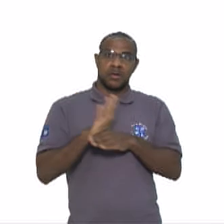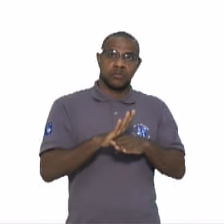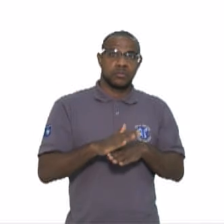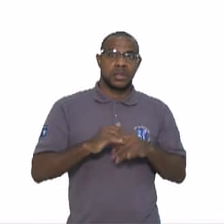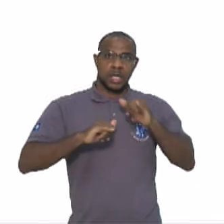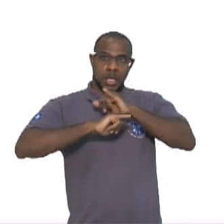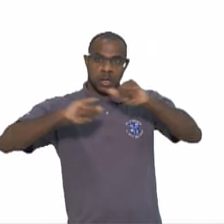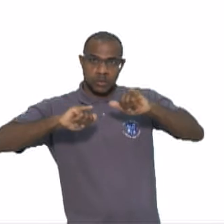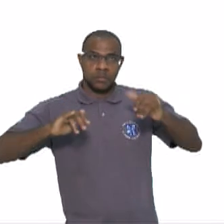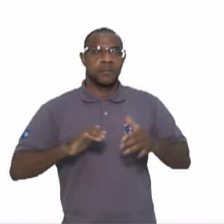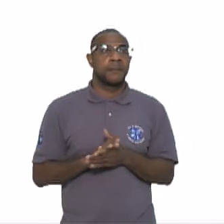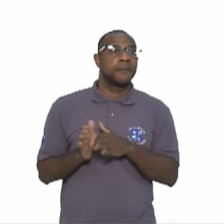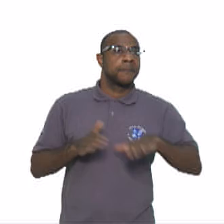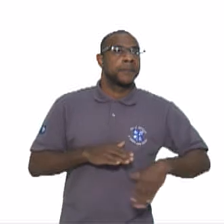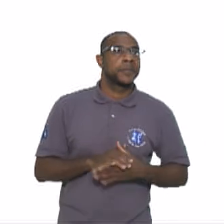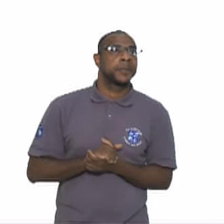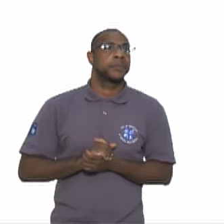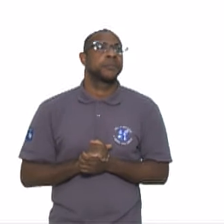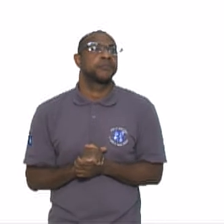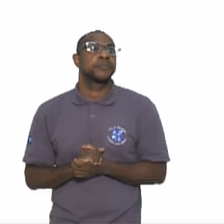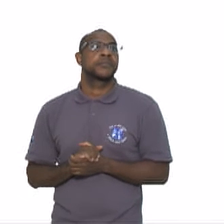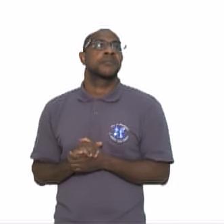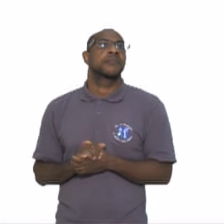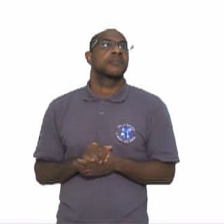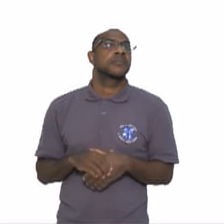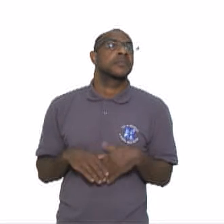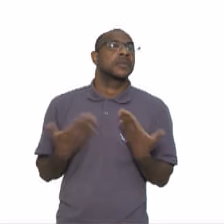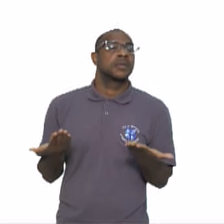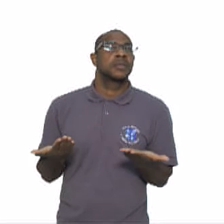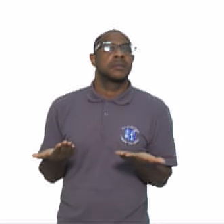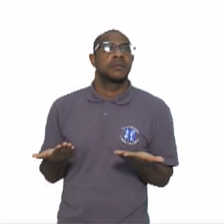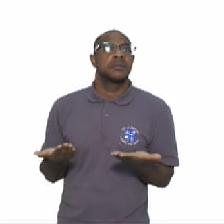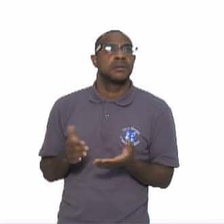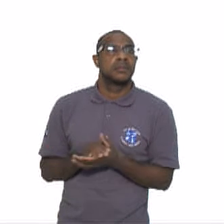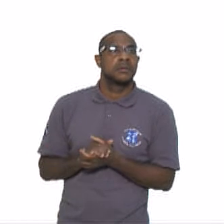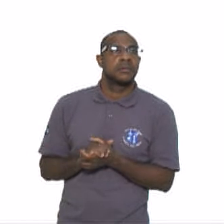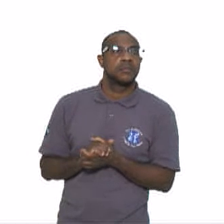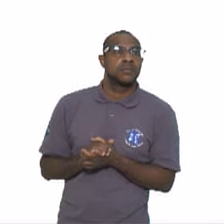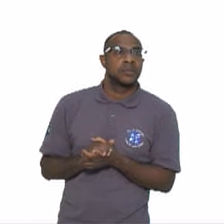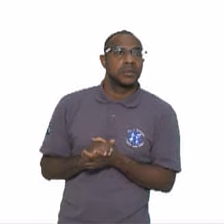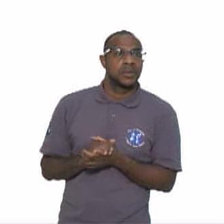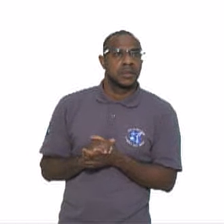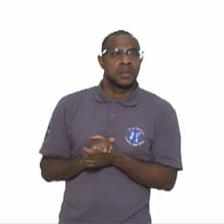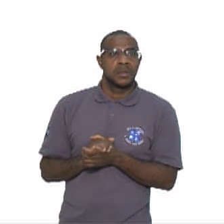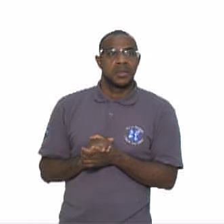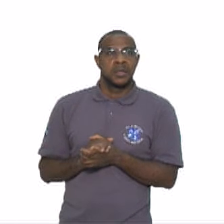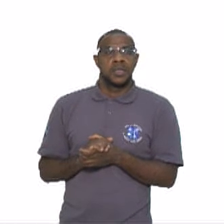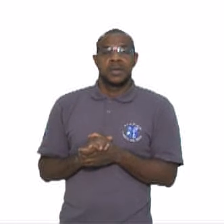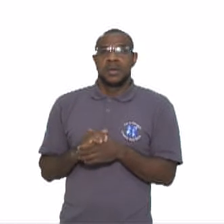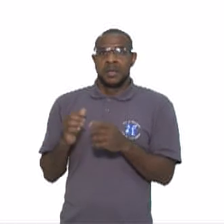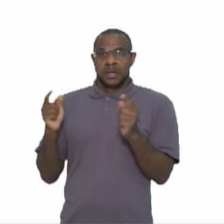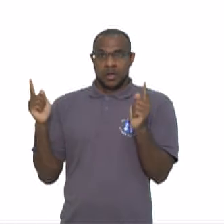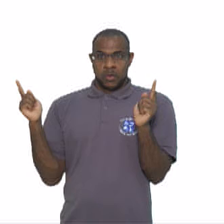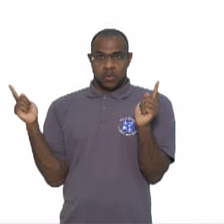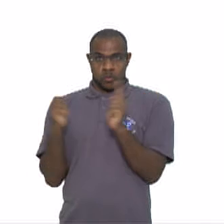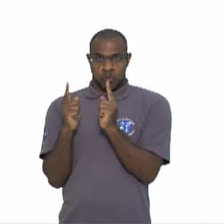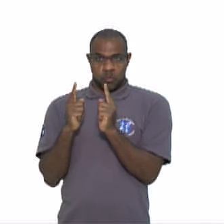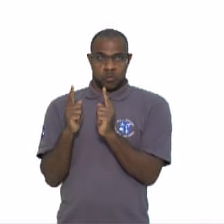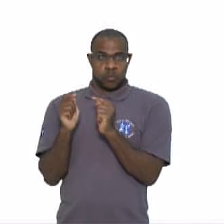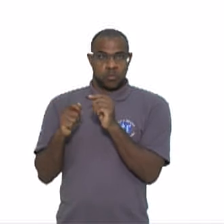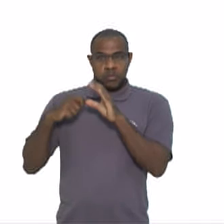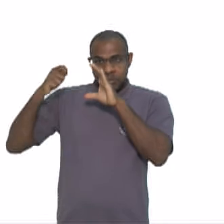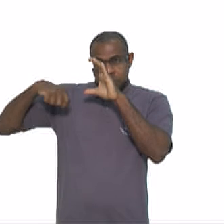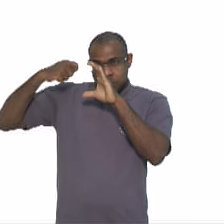Muitos são em formato de curta, né? Que são essas produções mais independentes. Dão espaço